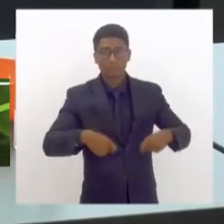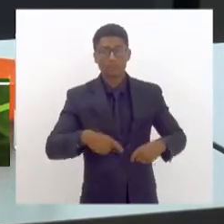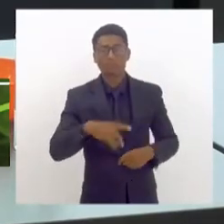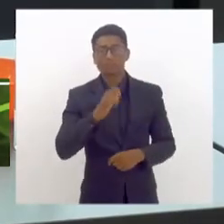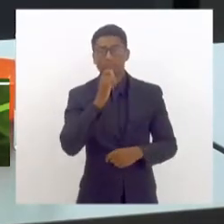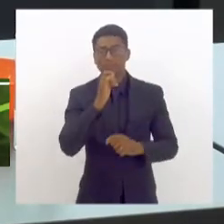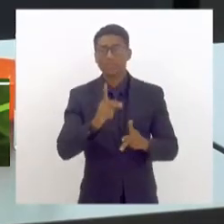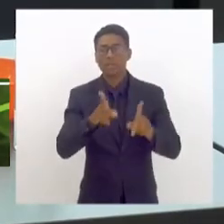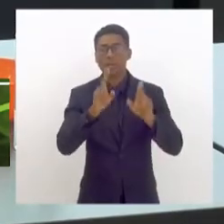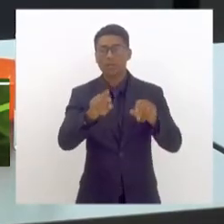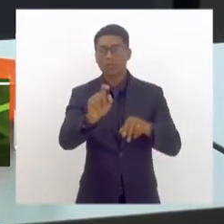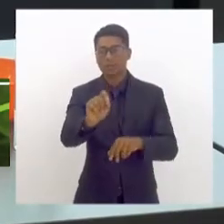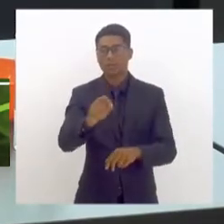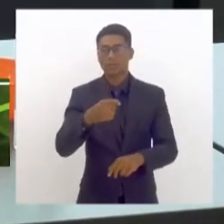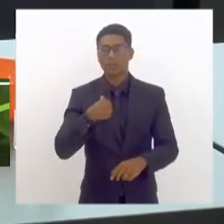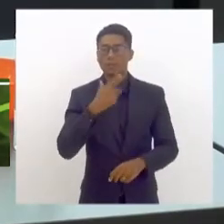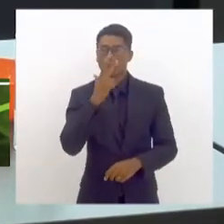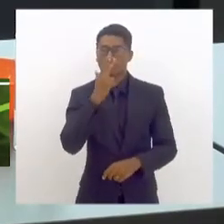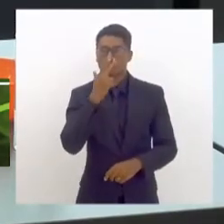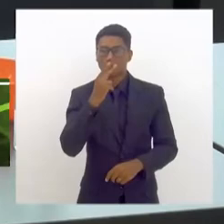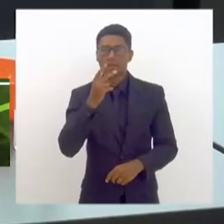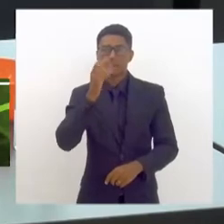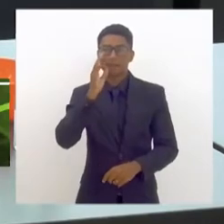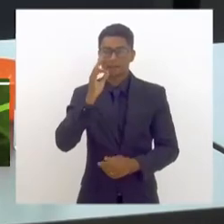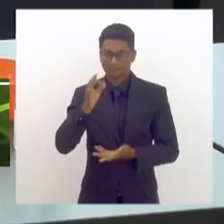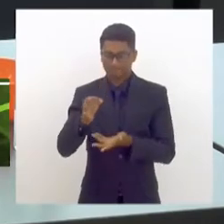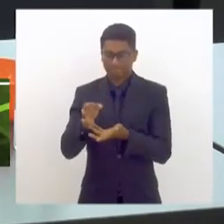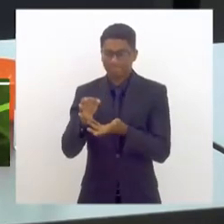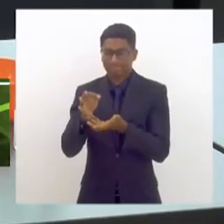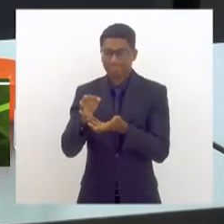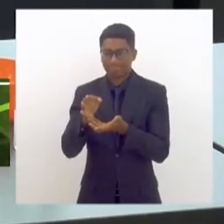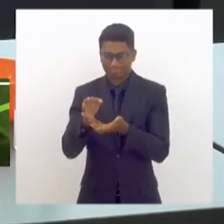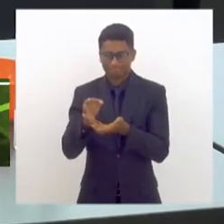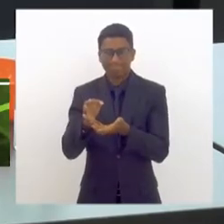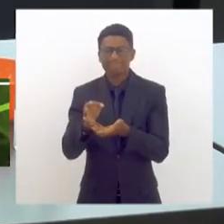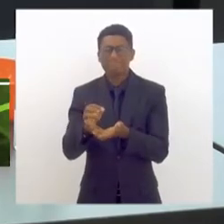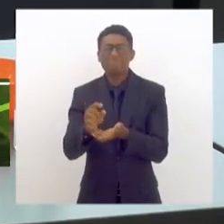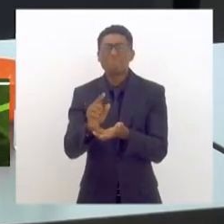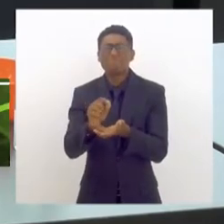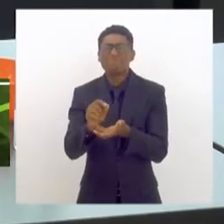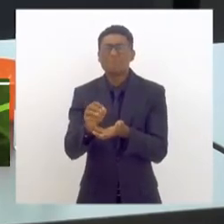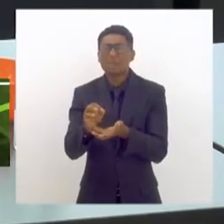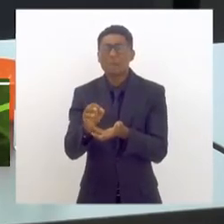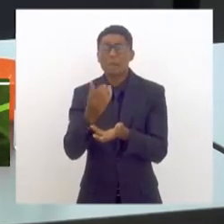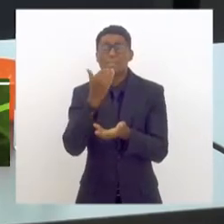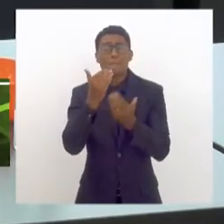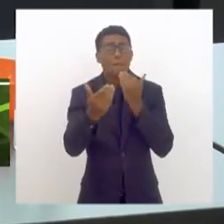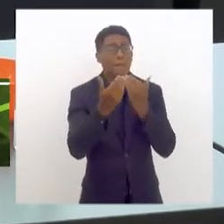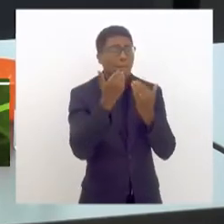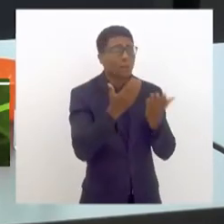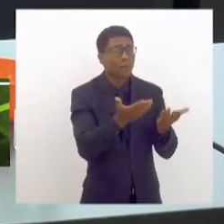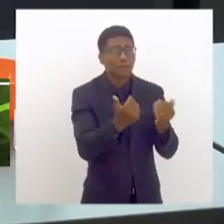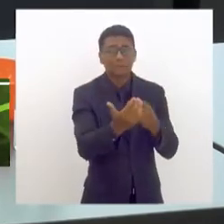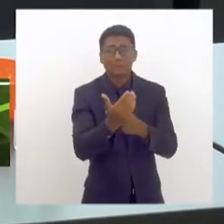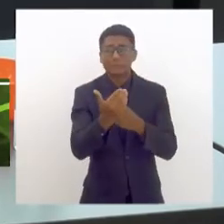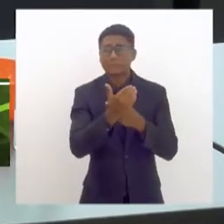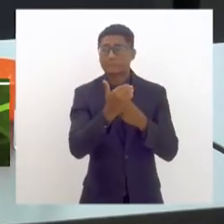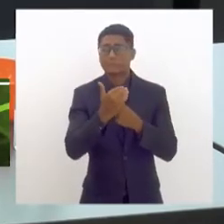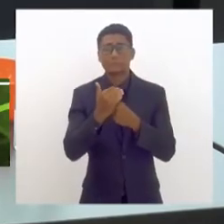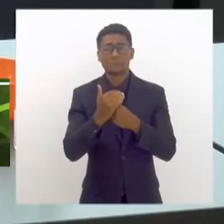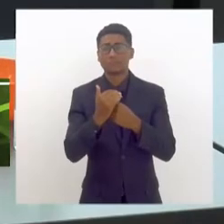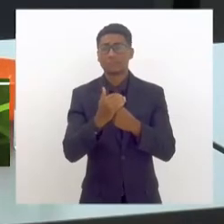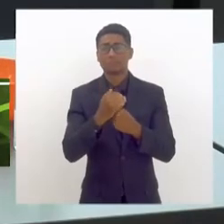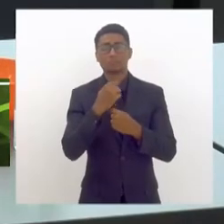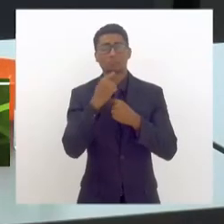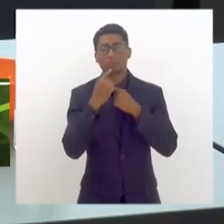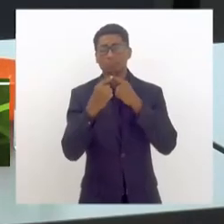mão, sabe, assim, pedindo orientação, solicitando já há muito tempo. Não chegamos a lugar nenhum, até porque